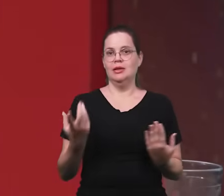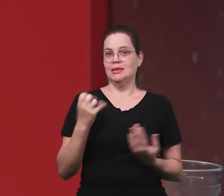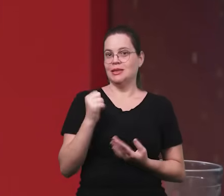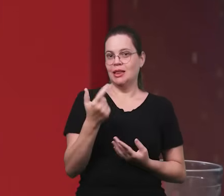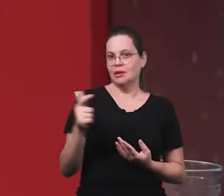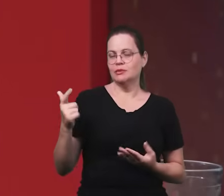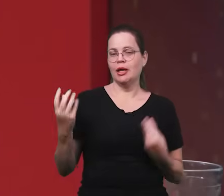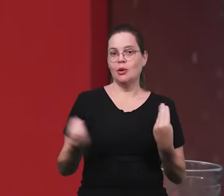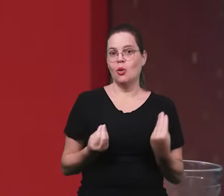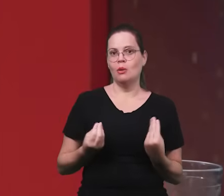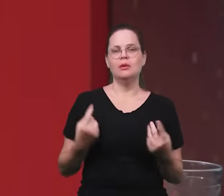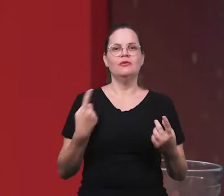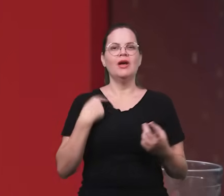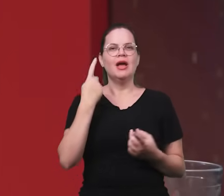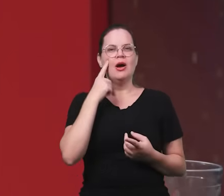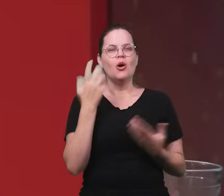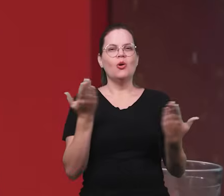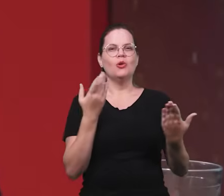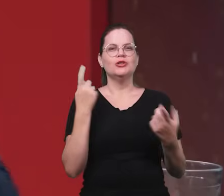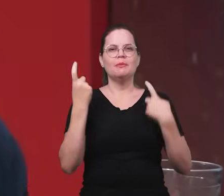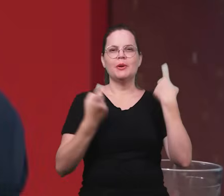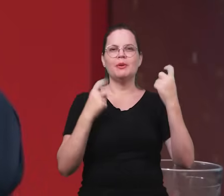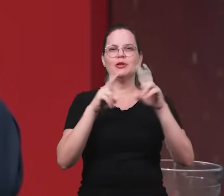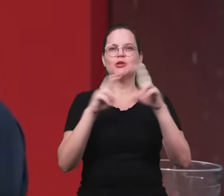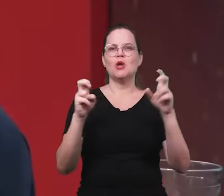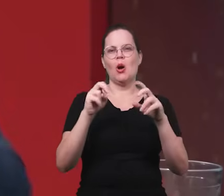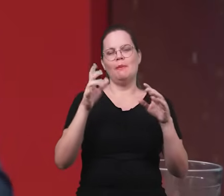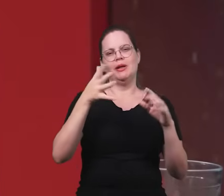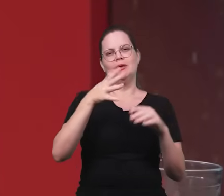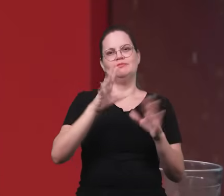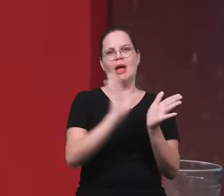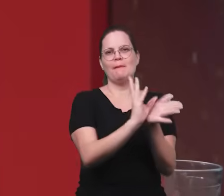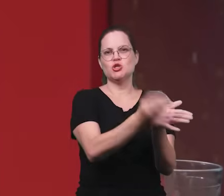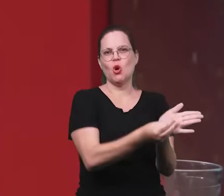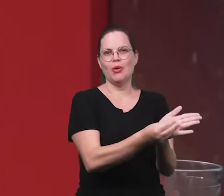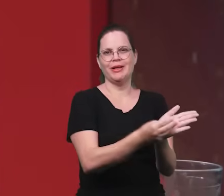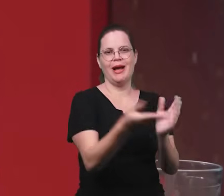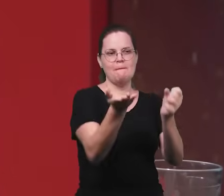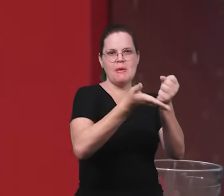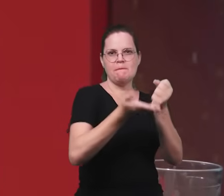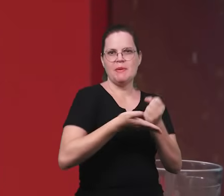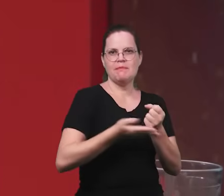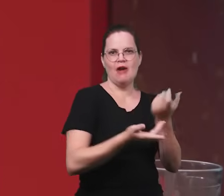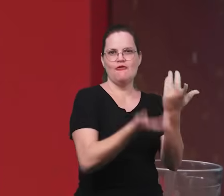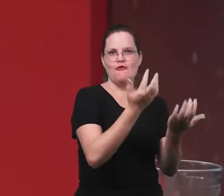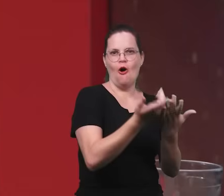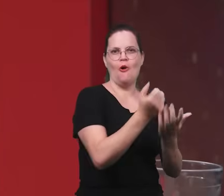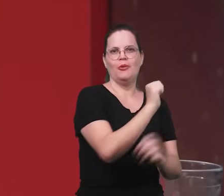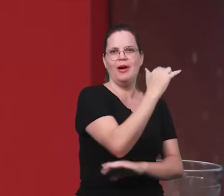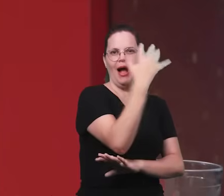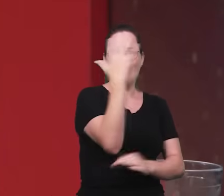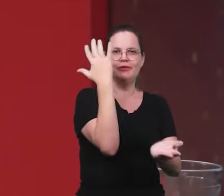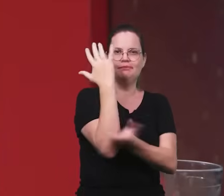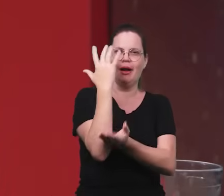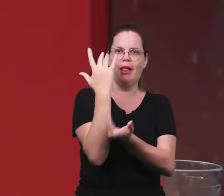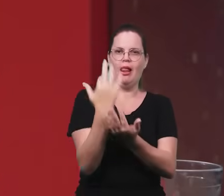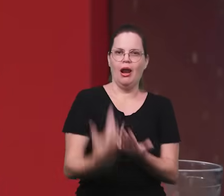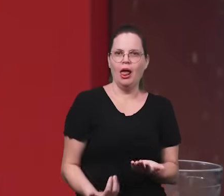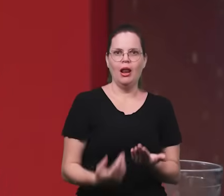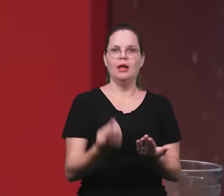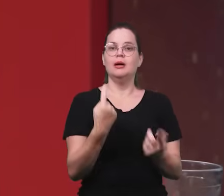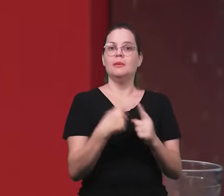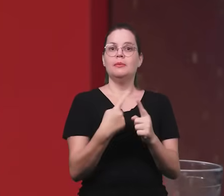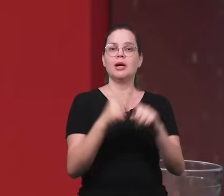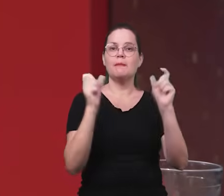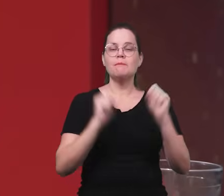está dentro da questão do ciclo da água. Porque nós vemos assim, e nós vemos que interfere, e você vê